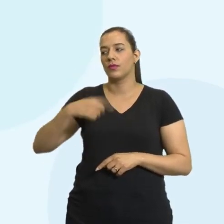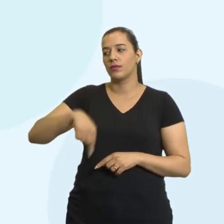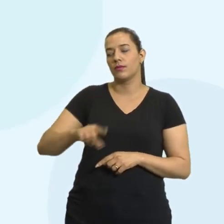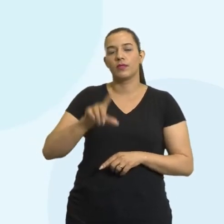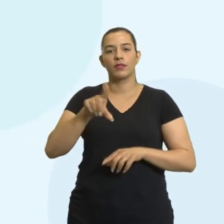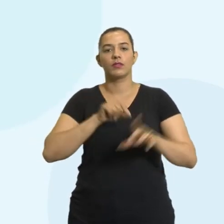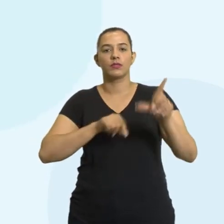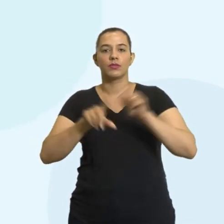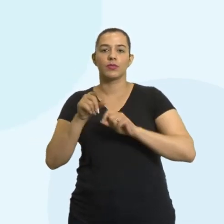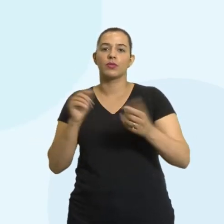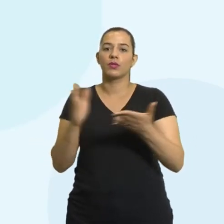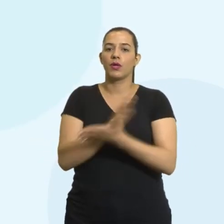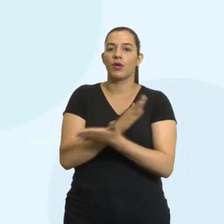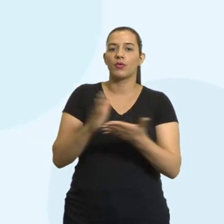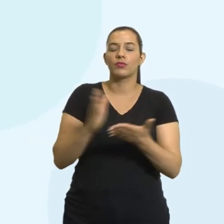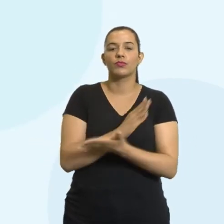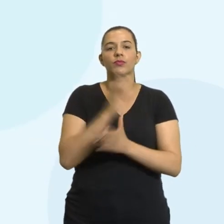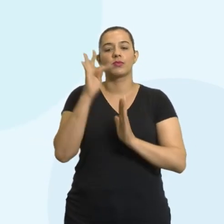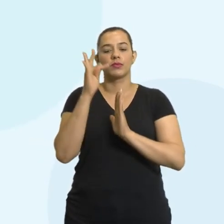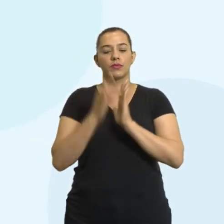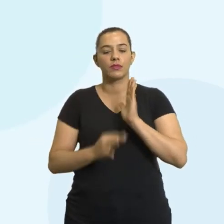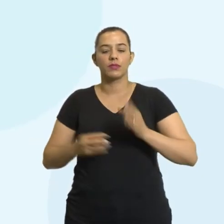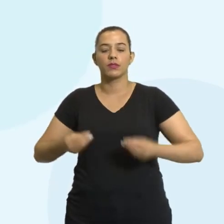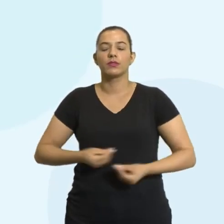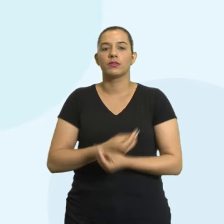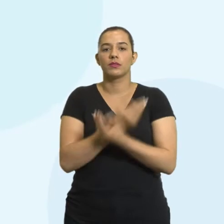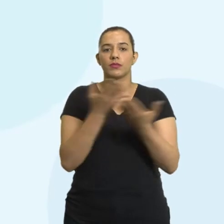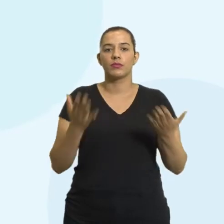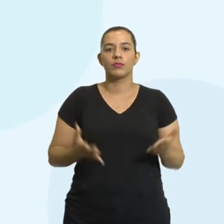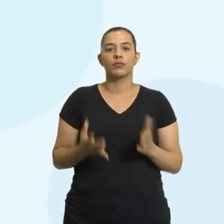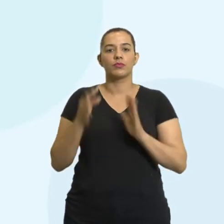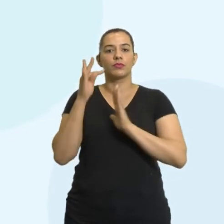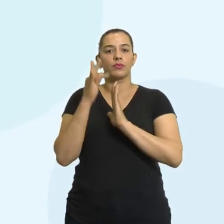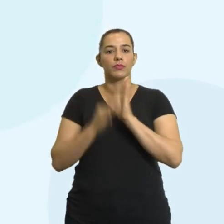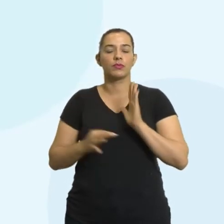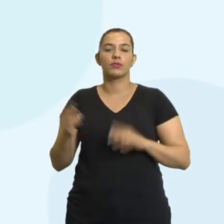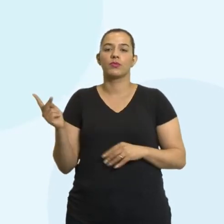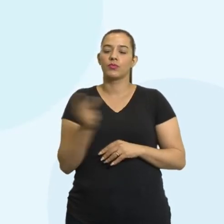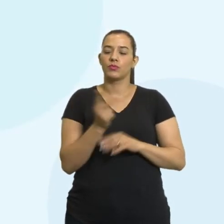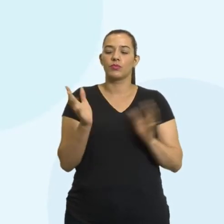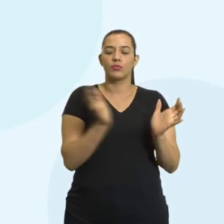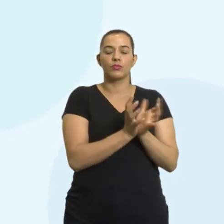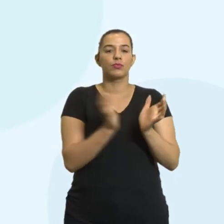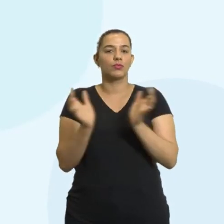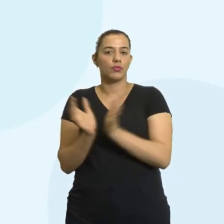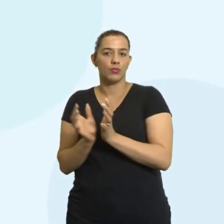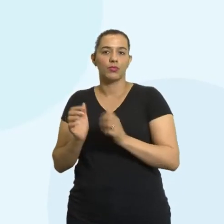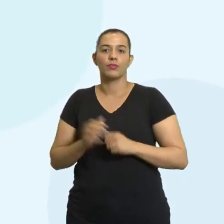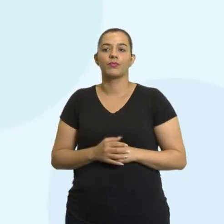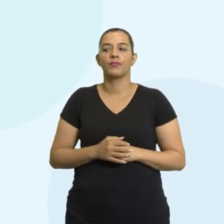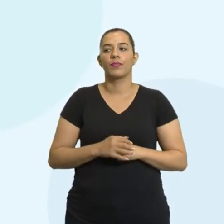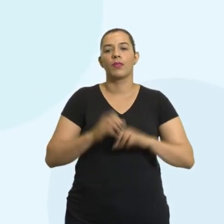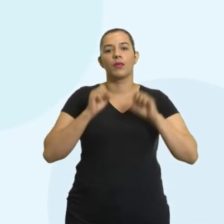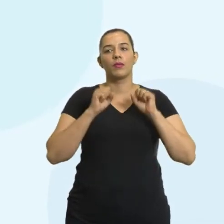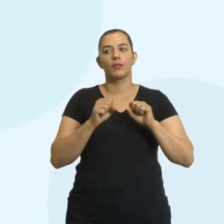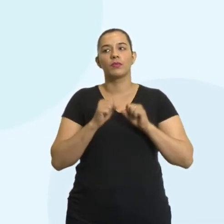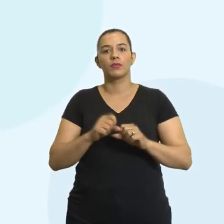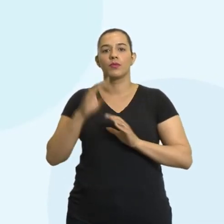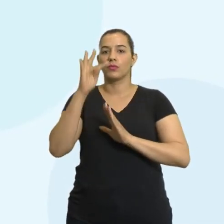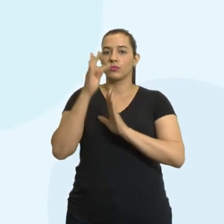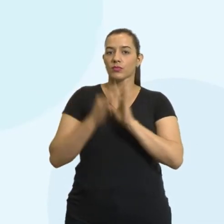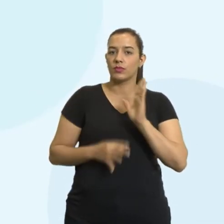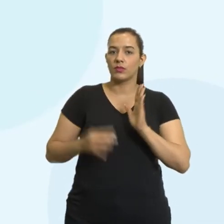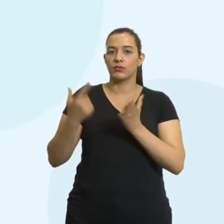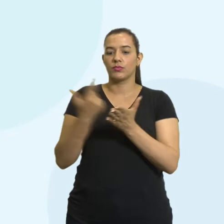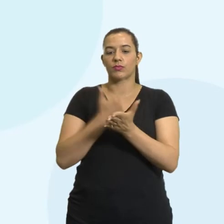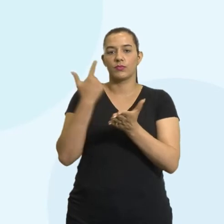selecionado alguns textos e distribuir esses textos entre os grupos. Pode ser um texto literário